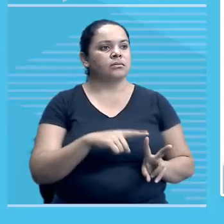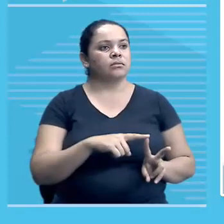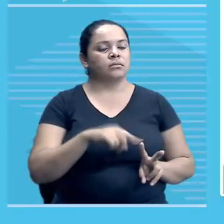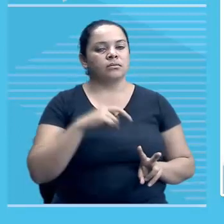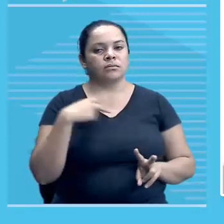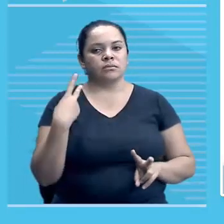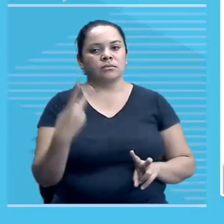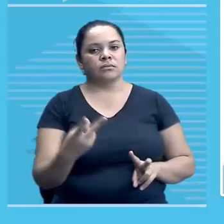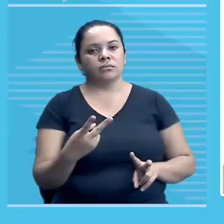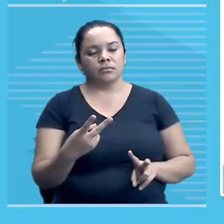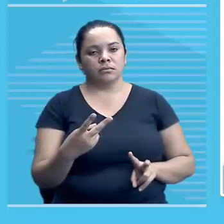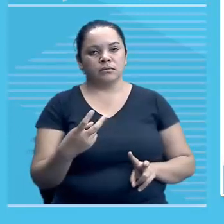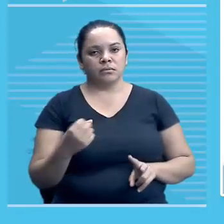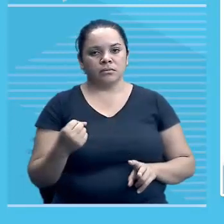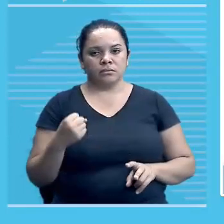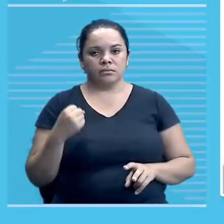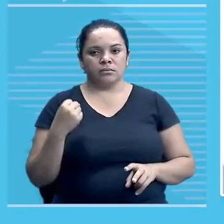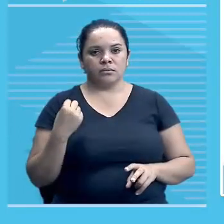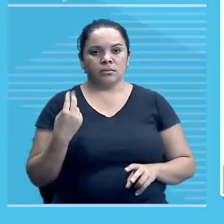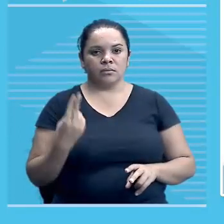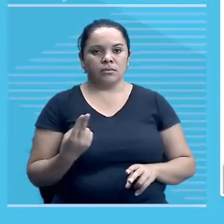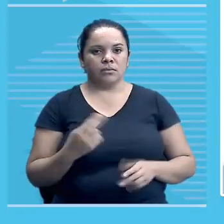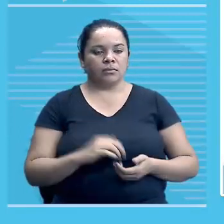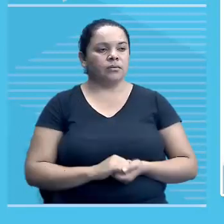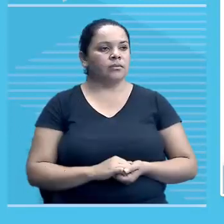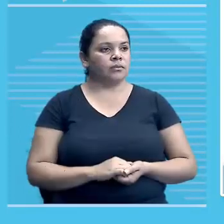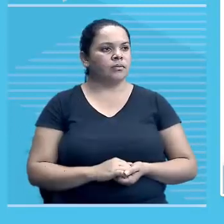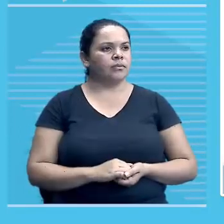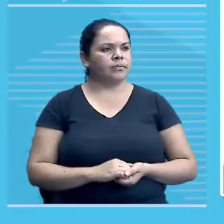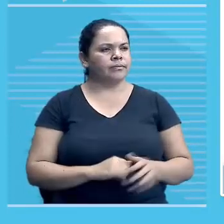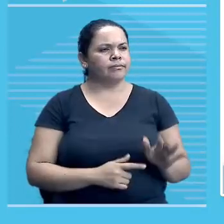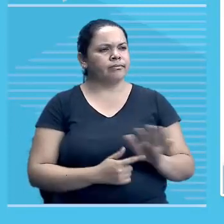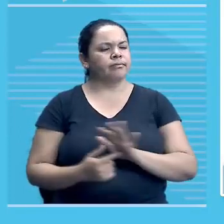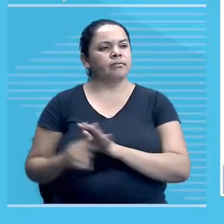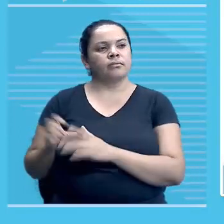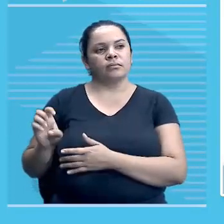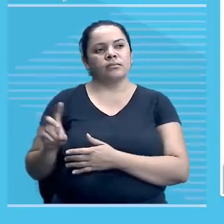ou botando em evidência. Vou mostrar umas questõezinhas para vocês aqui.